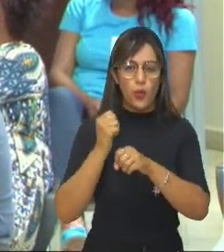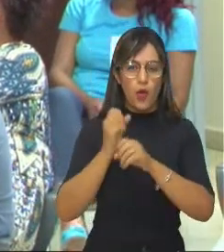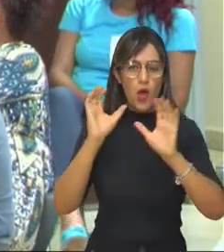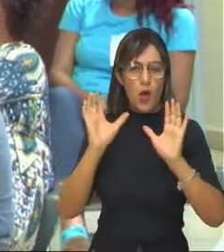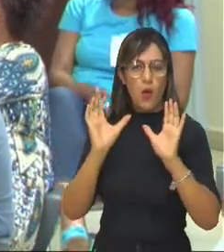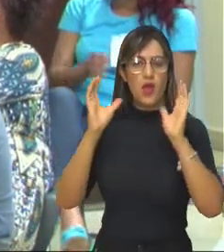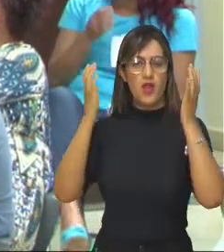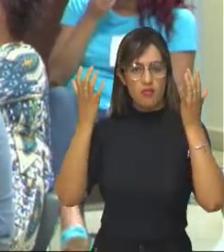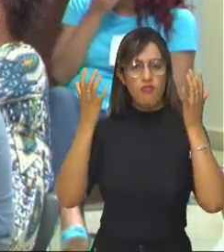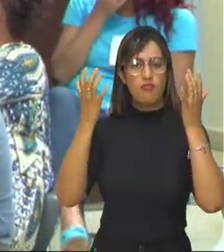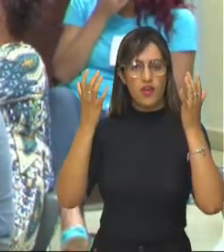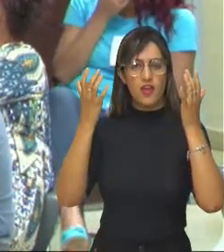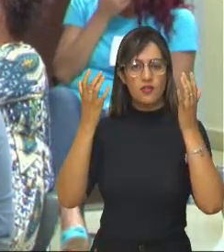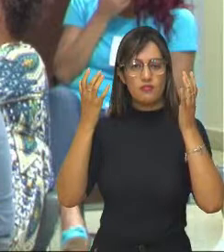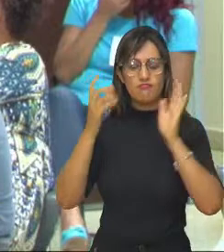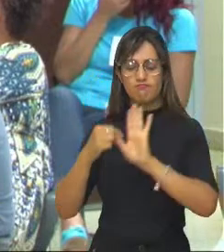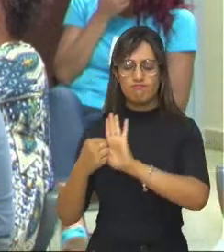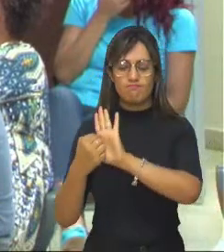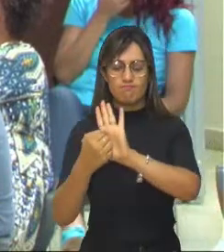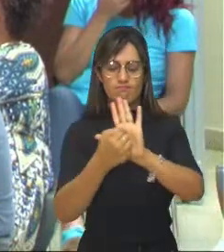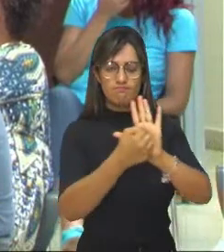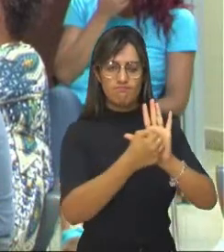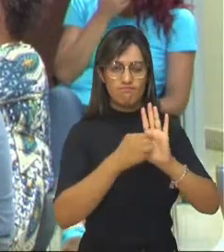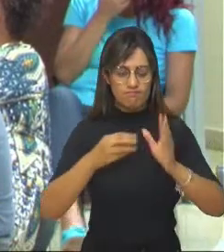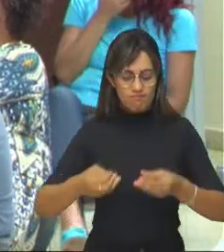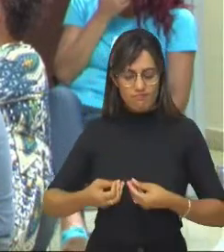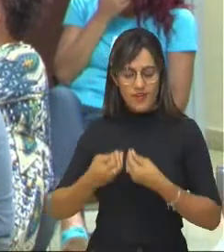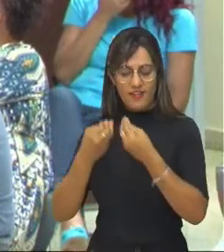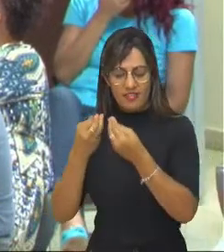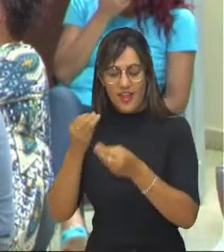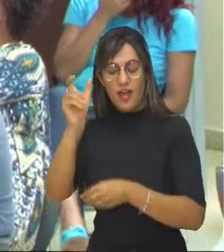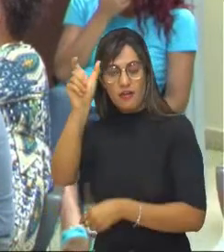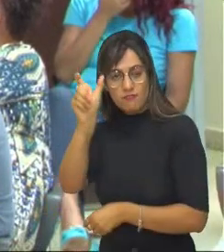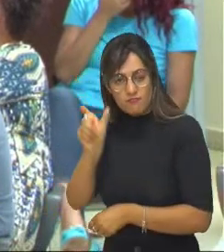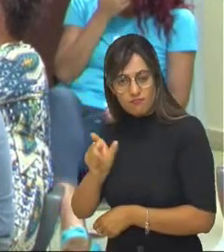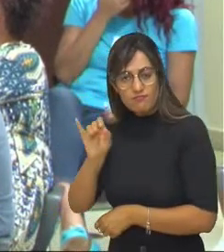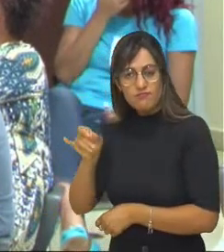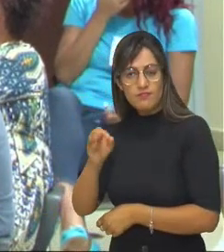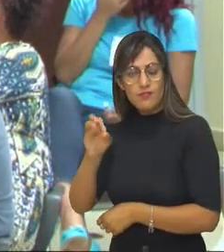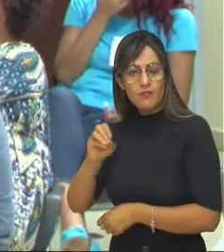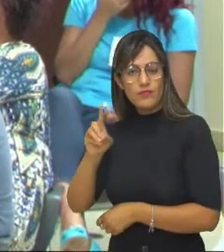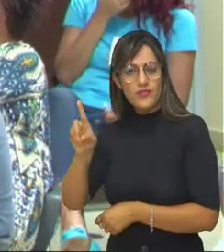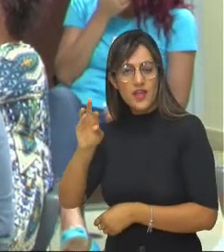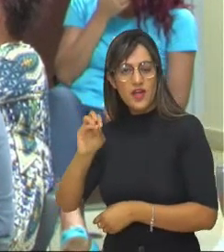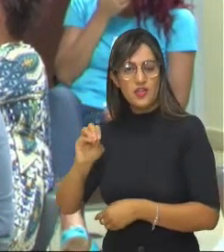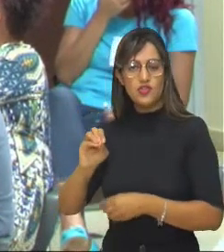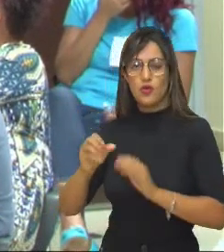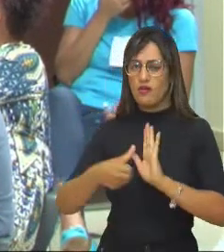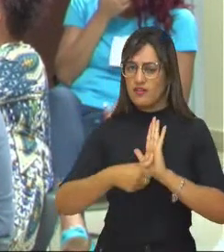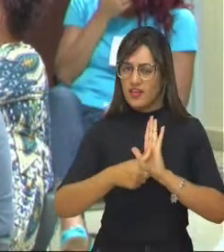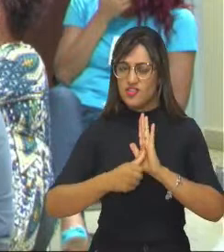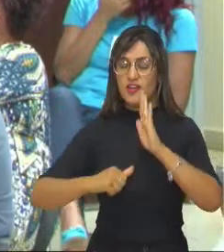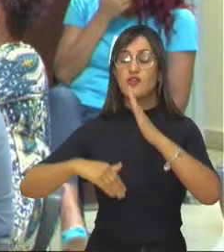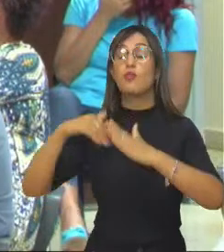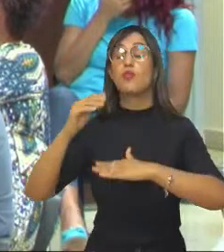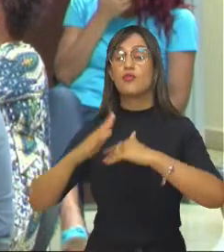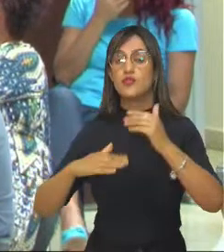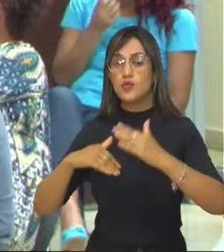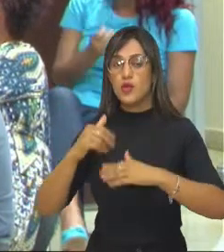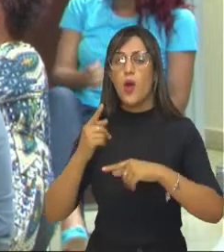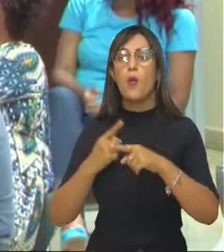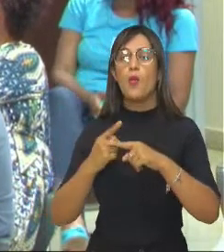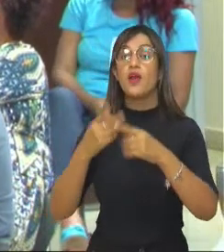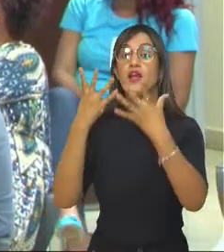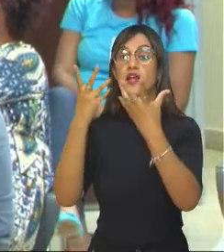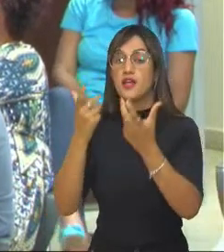evento para simbolicamente devolver a João Nery a sua carteira de identidade profissional. E quem recebeu a